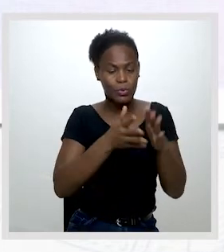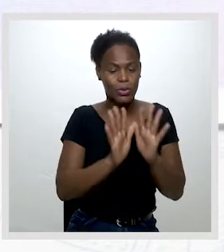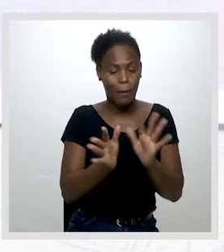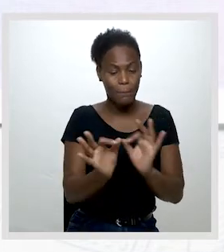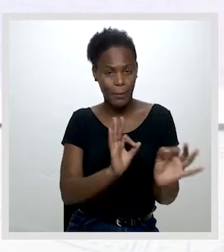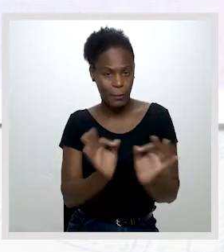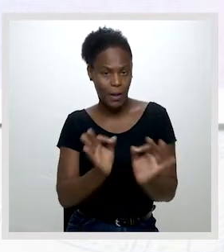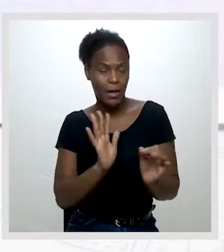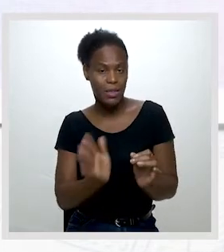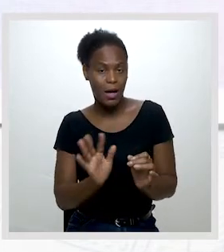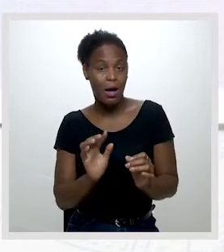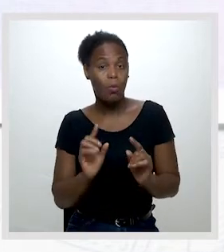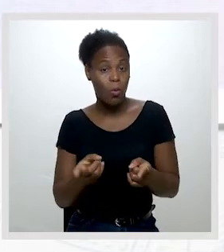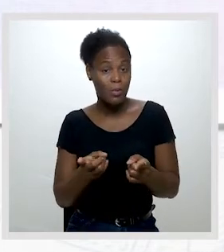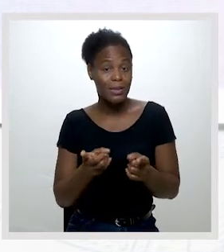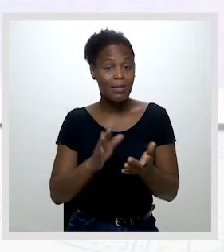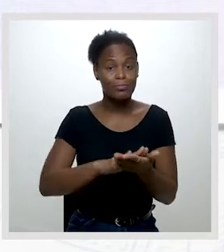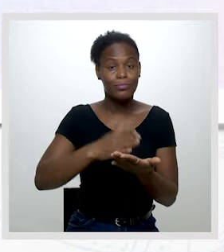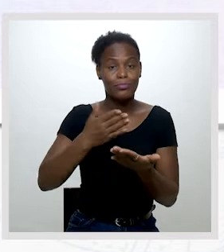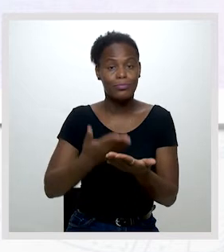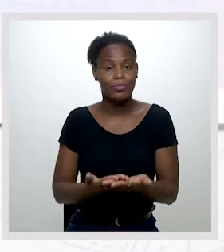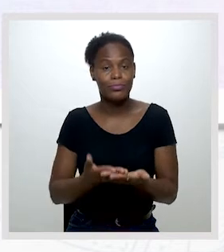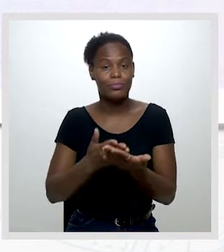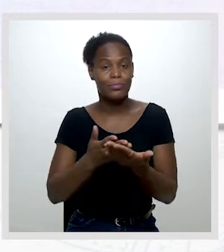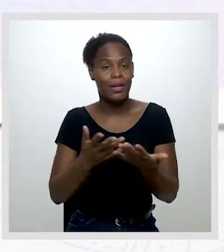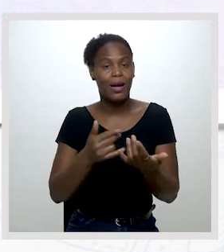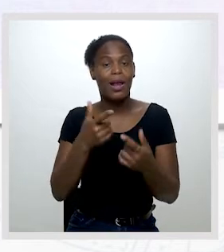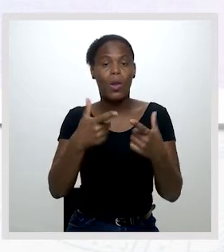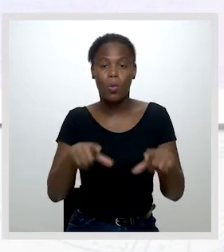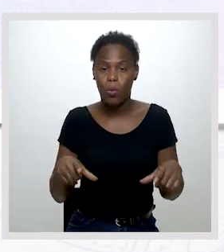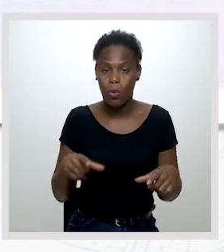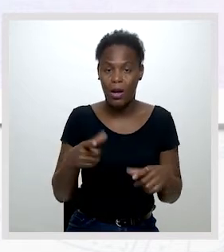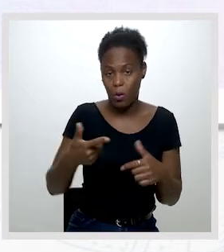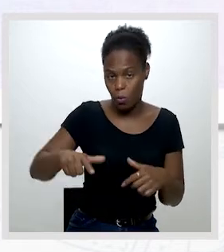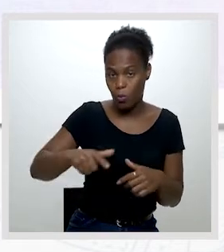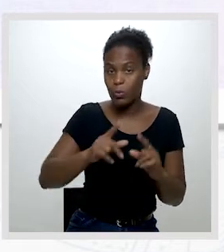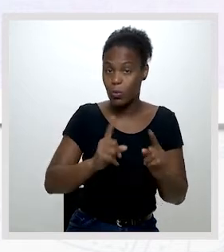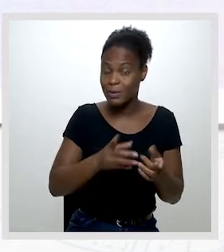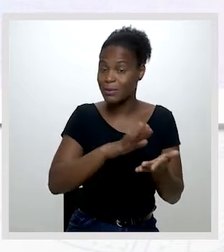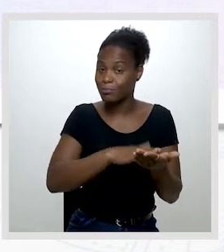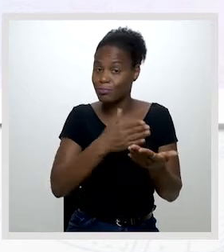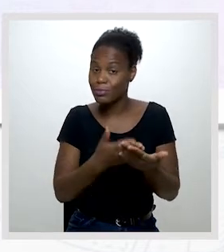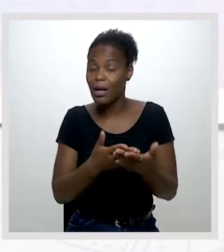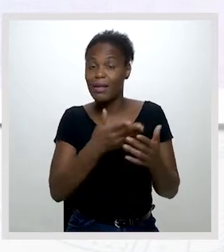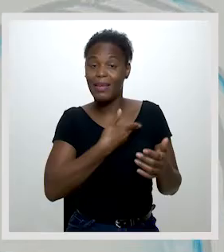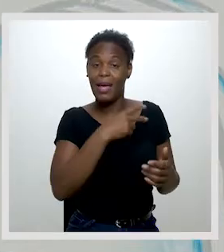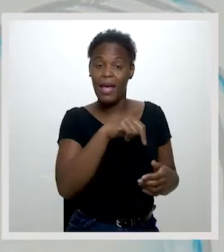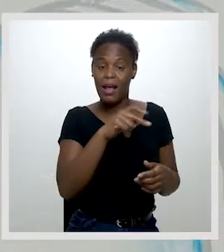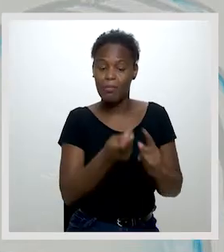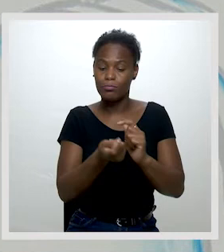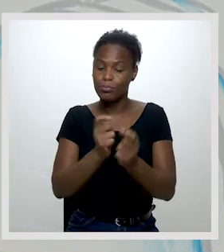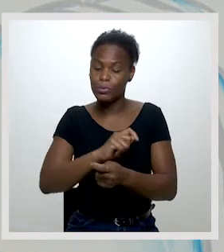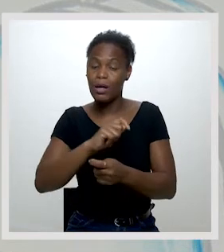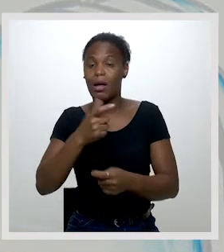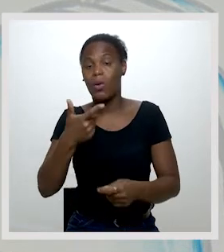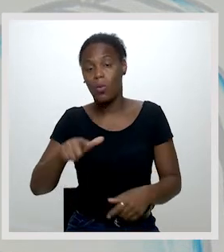para começar a traduzir a linguagem do DNA em linguagem polipeptídica. Nesse caso,